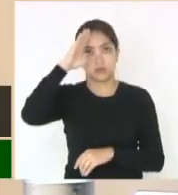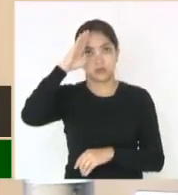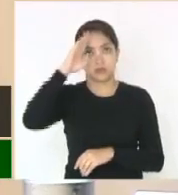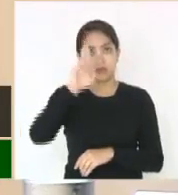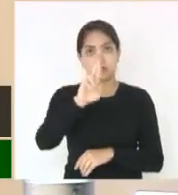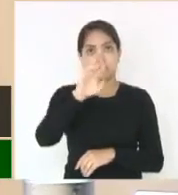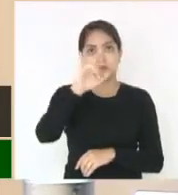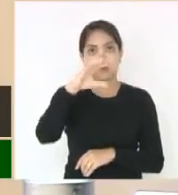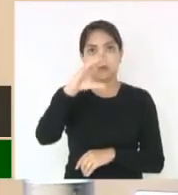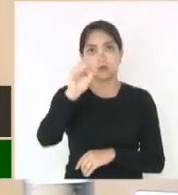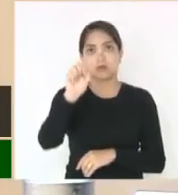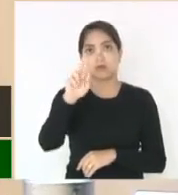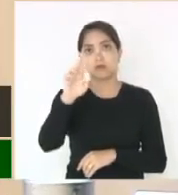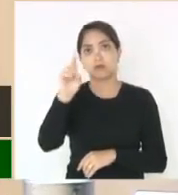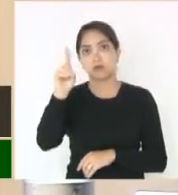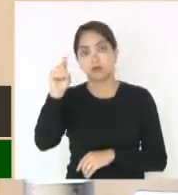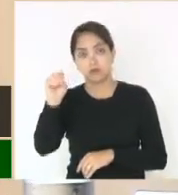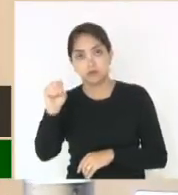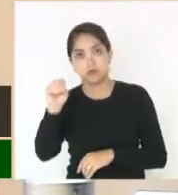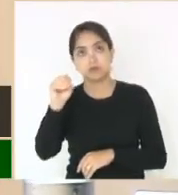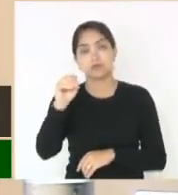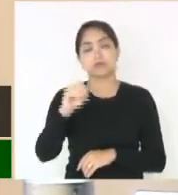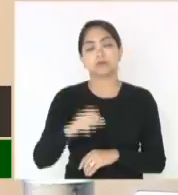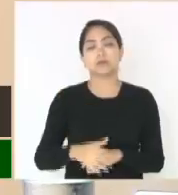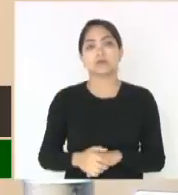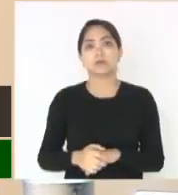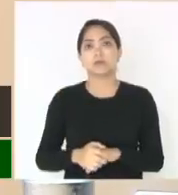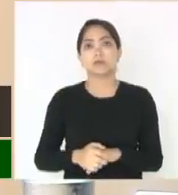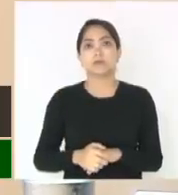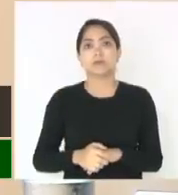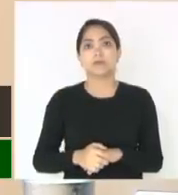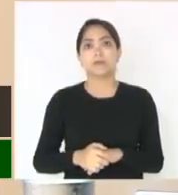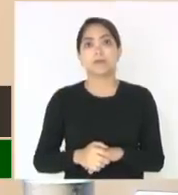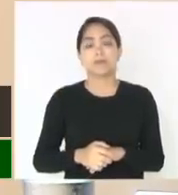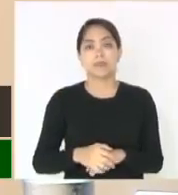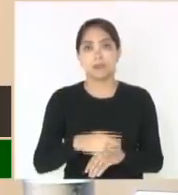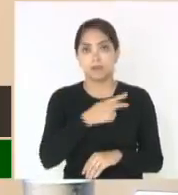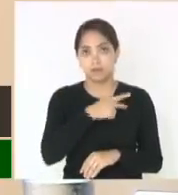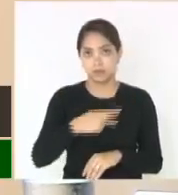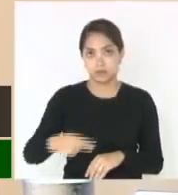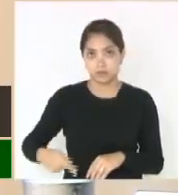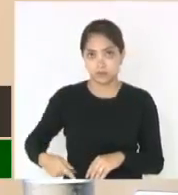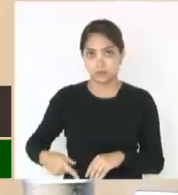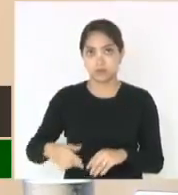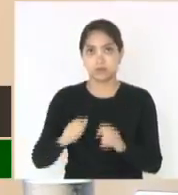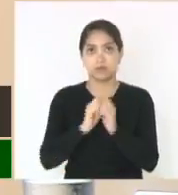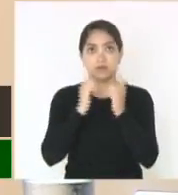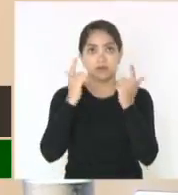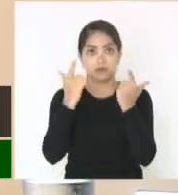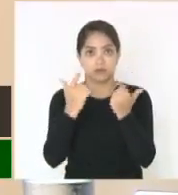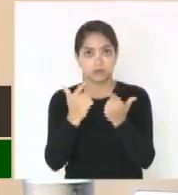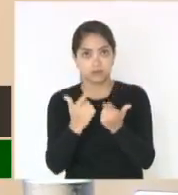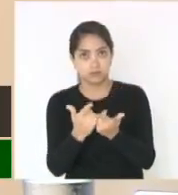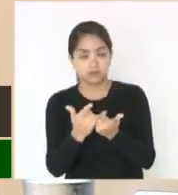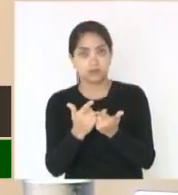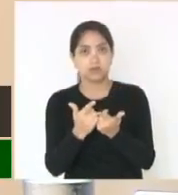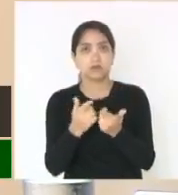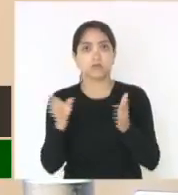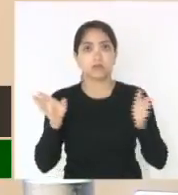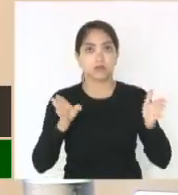Ricardo Miranda Avers, o senhor presidente da Assembleia Legislativa, no período de